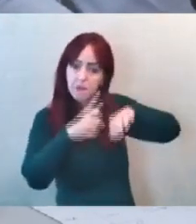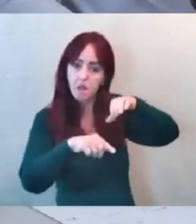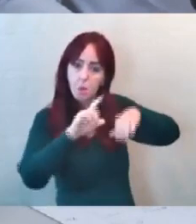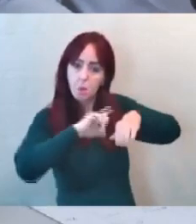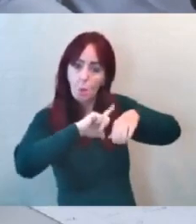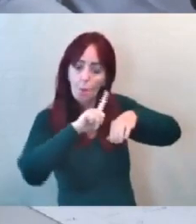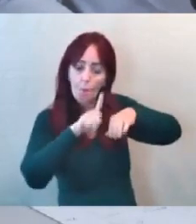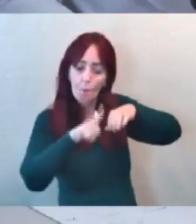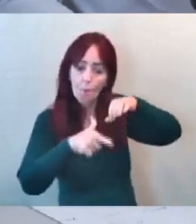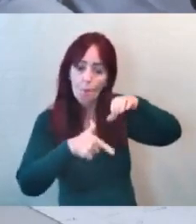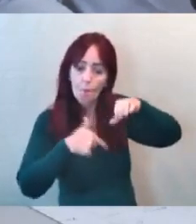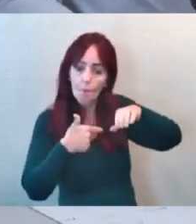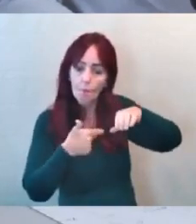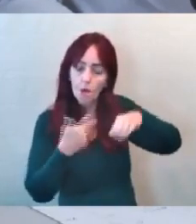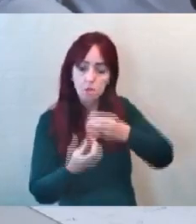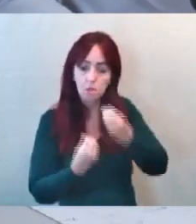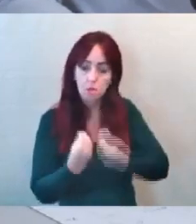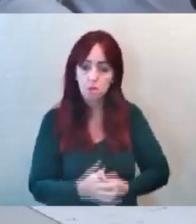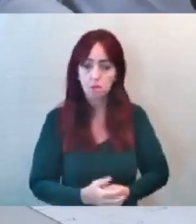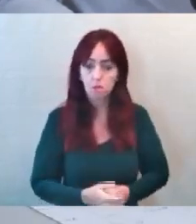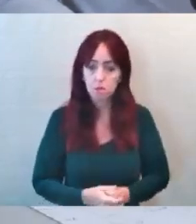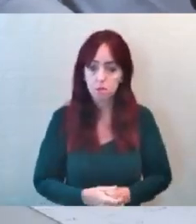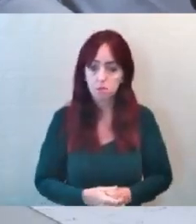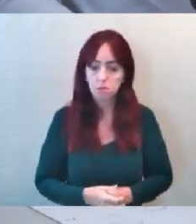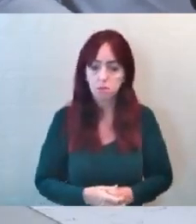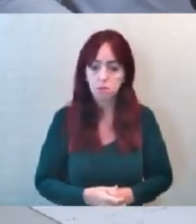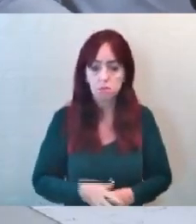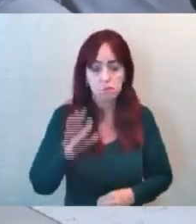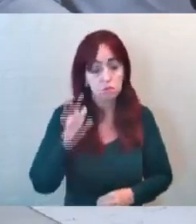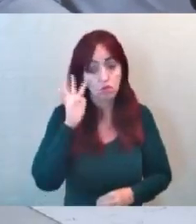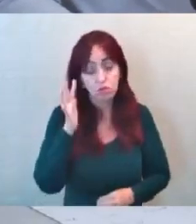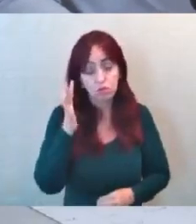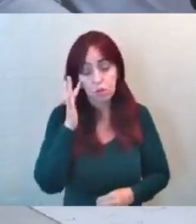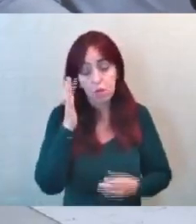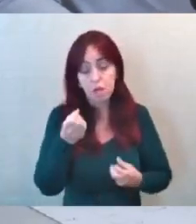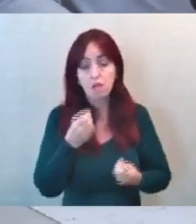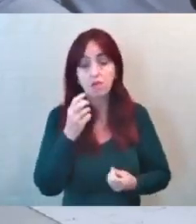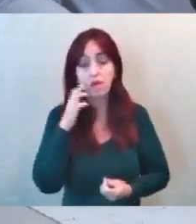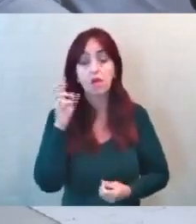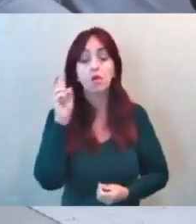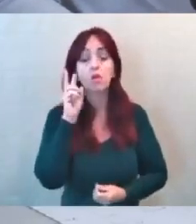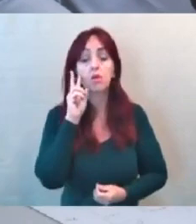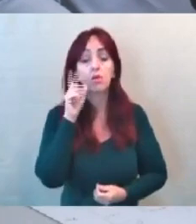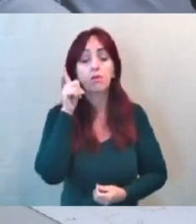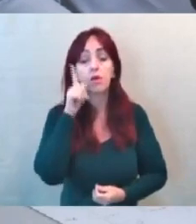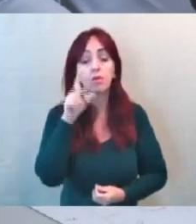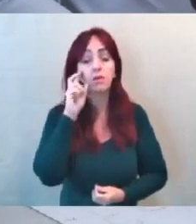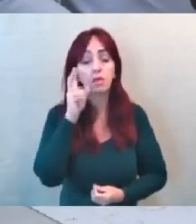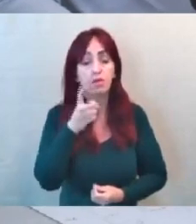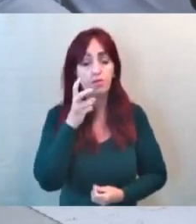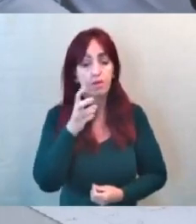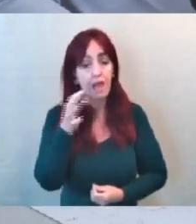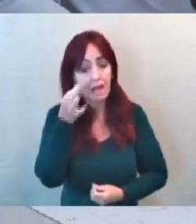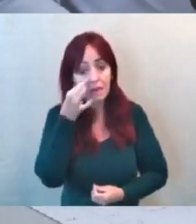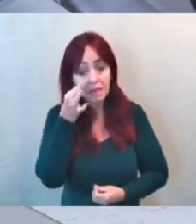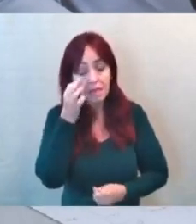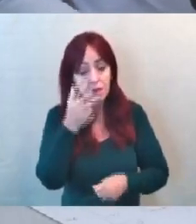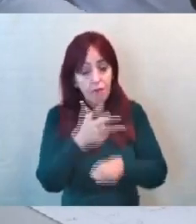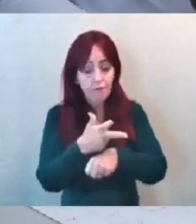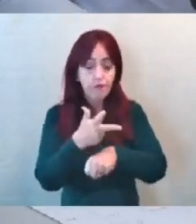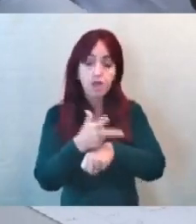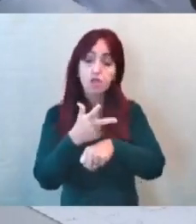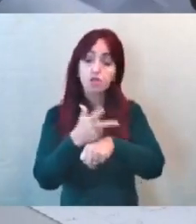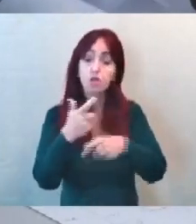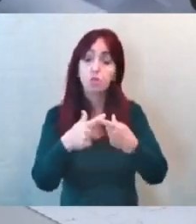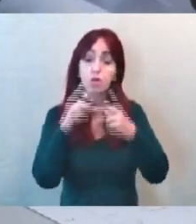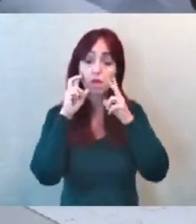colocar. É, não sei se o senhor vai conseguir acessar aí os vídeos. Eu gostaria disso, André, que o senhor prestasse atenção nesse vídeo. Porque o que a gente está observando nas ruas é